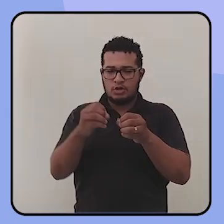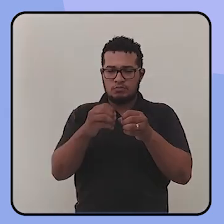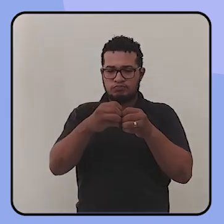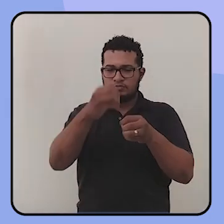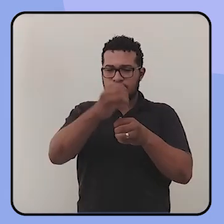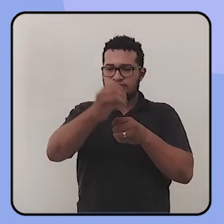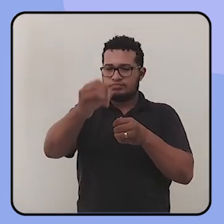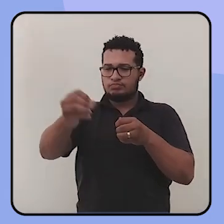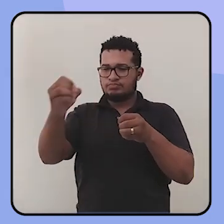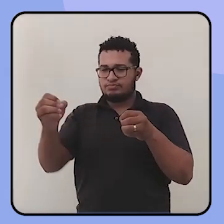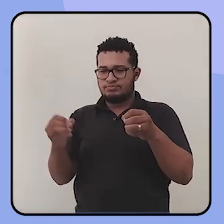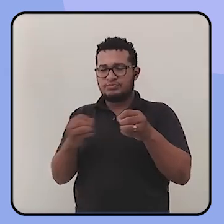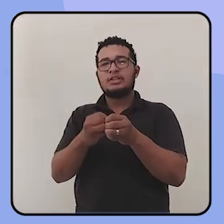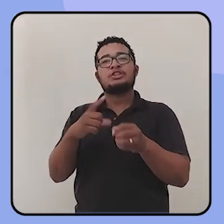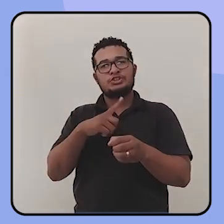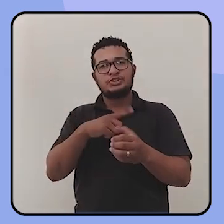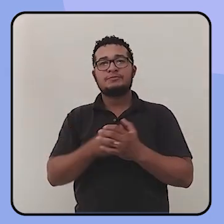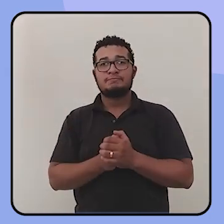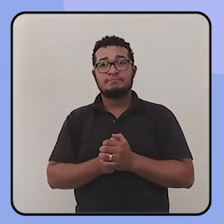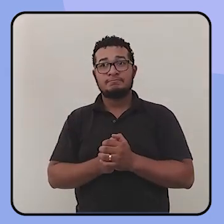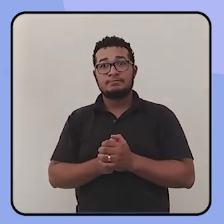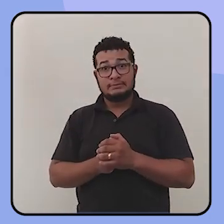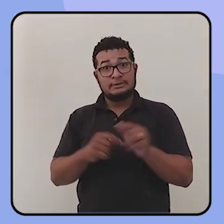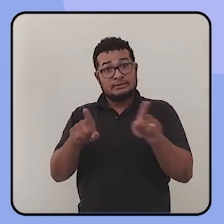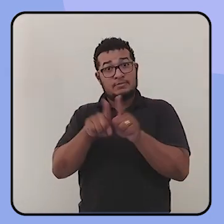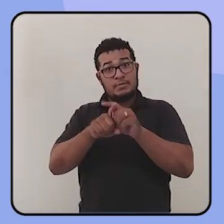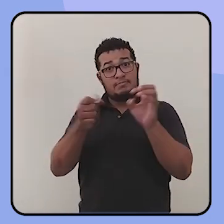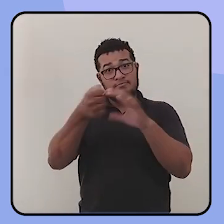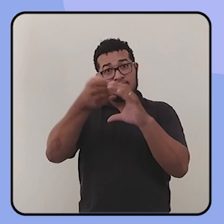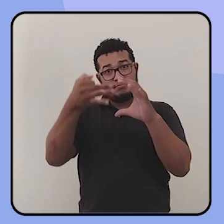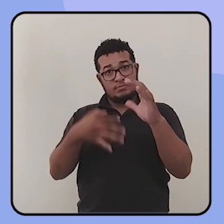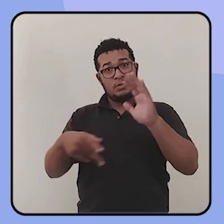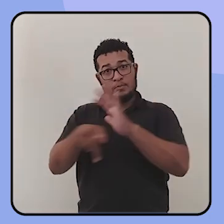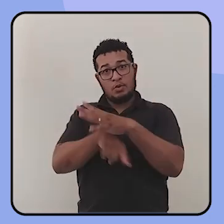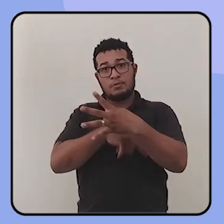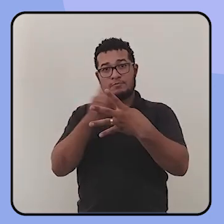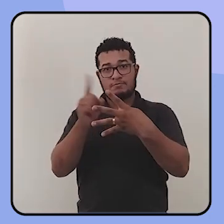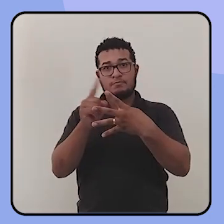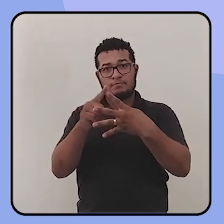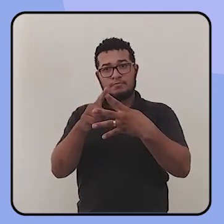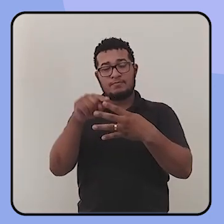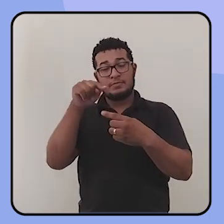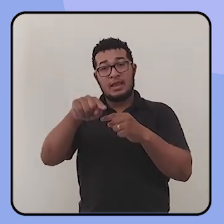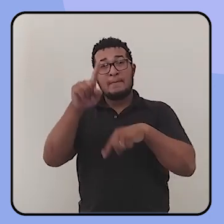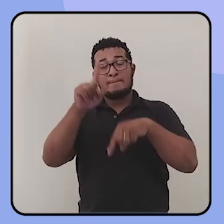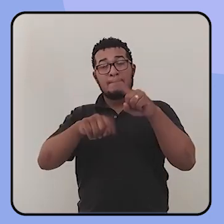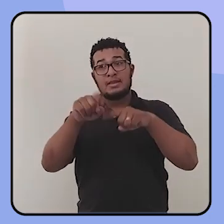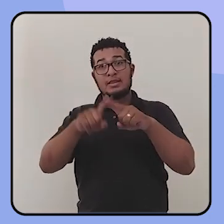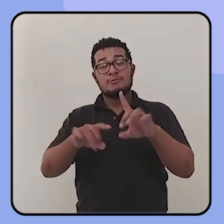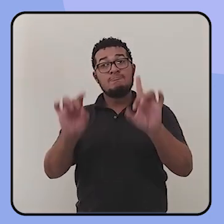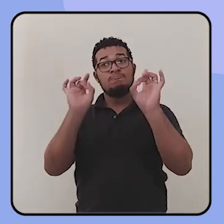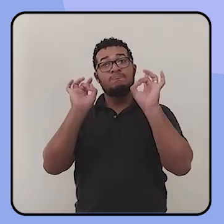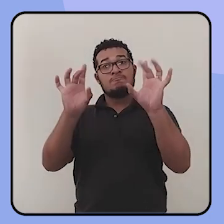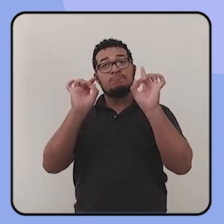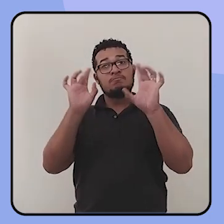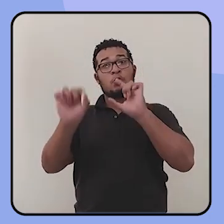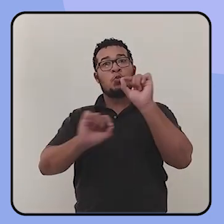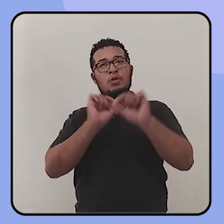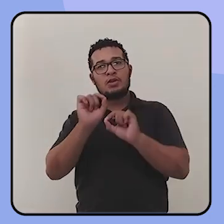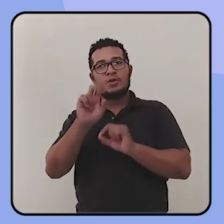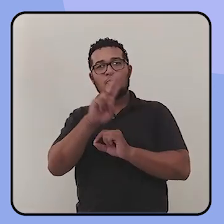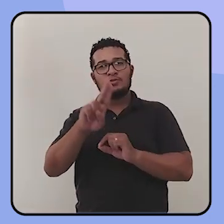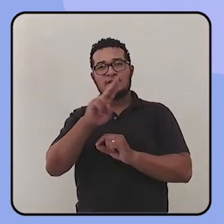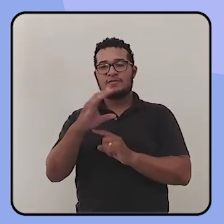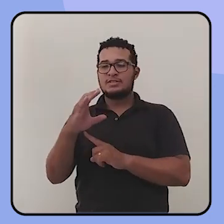circulares. Uma outra característica da fase Aratu é que é uma cultura material essencialmente pela sua série